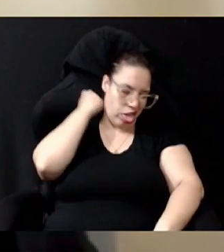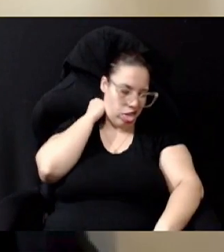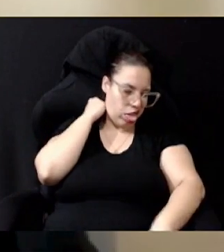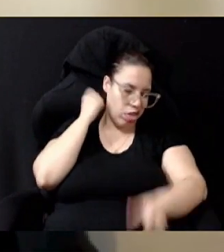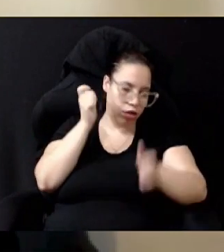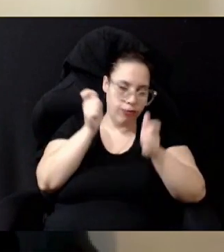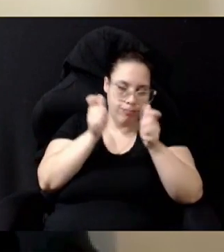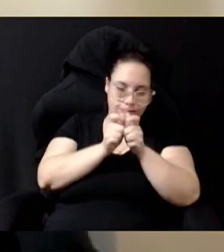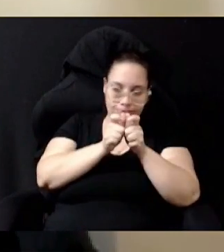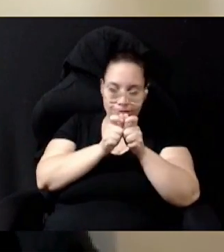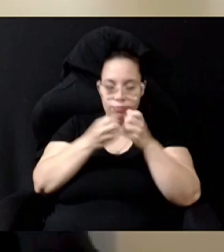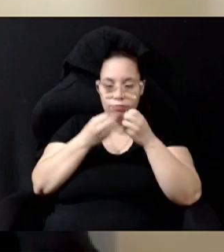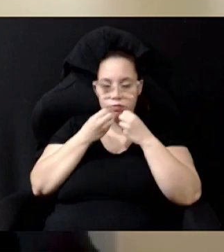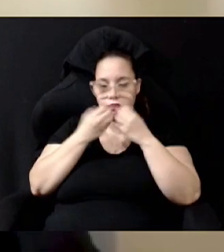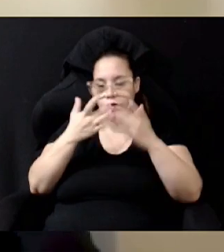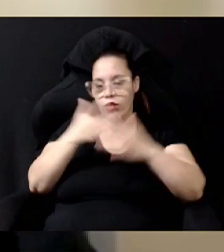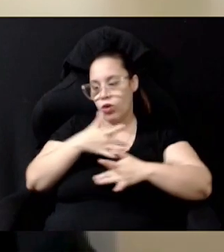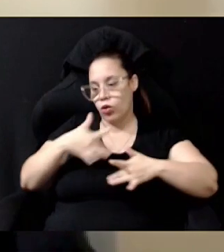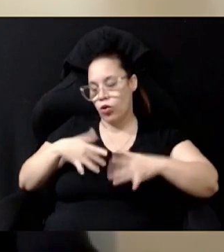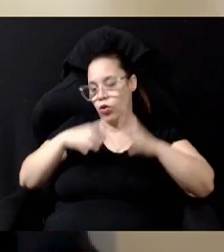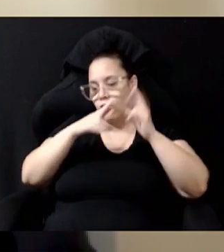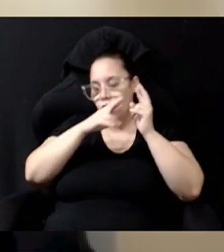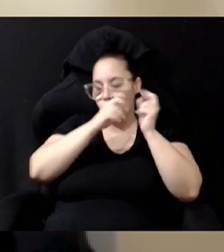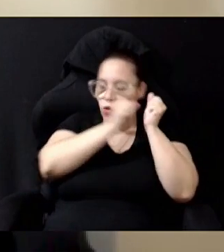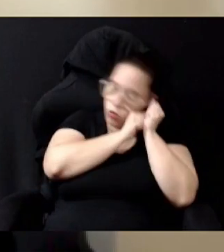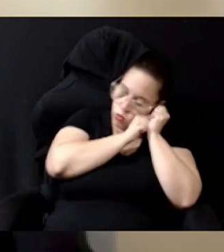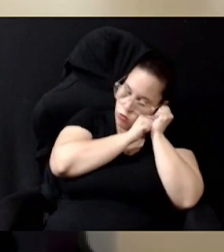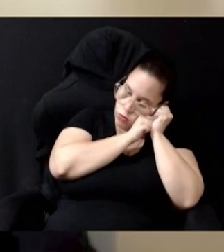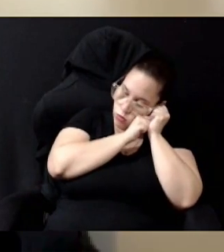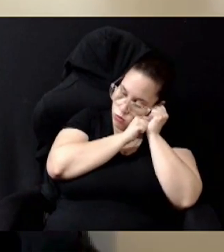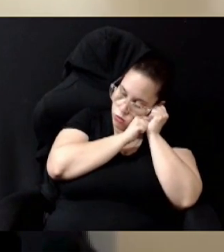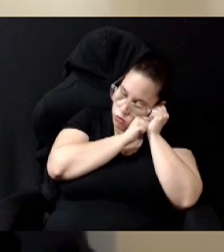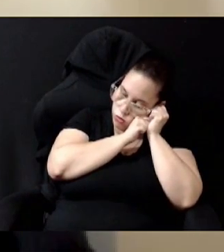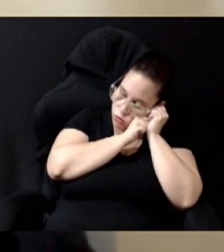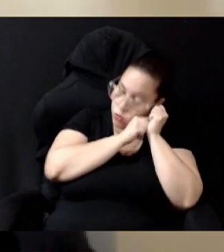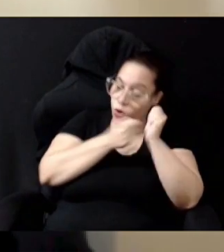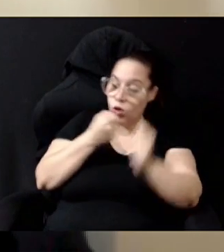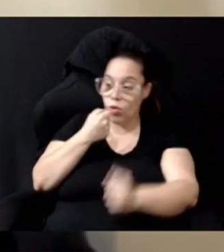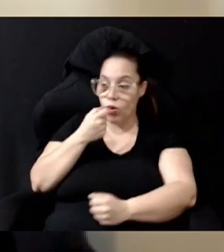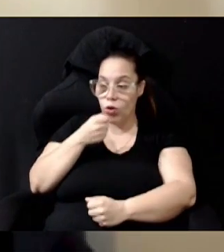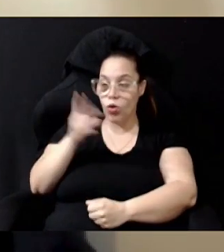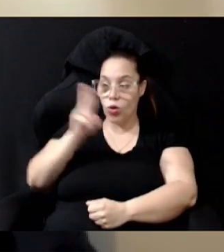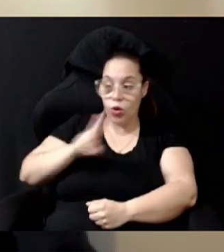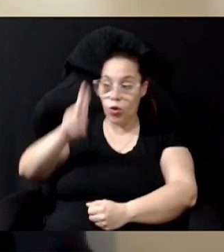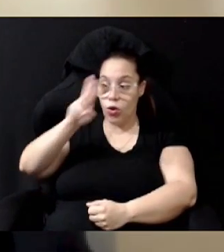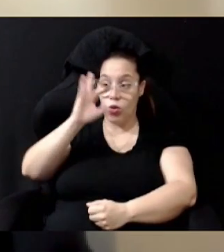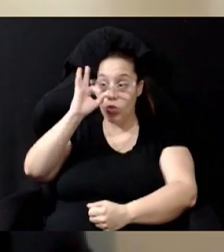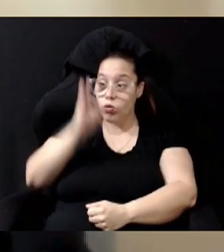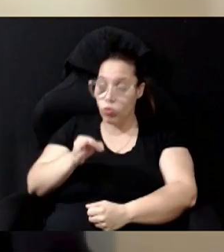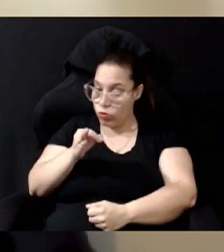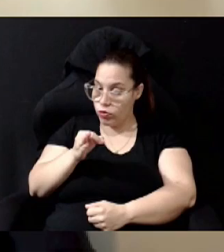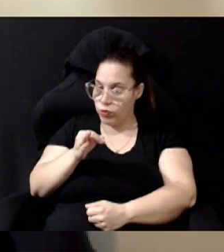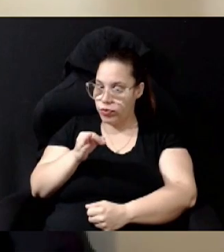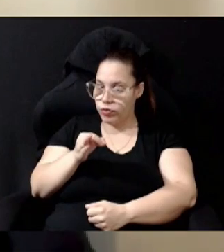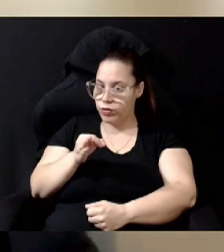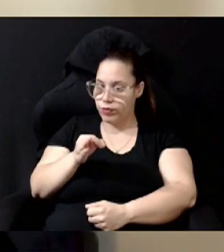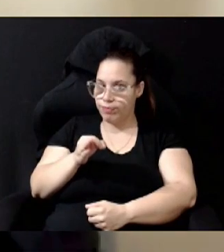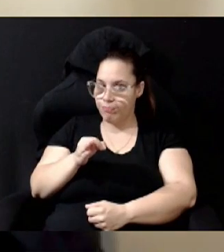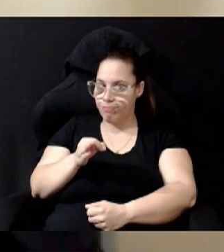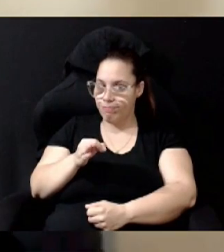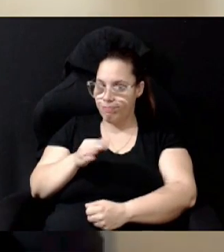boa qualidade de sono e com uso adequado de medicamentos que vão atenuar os sintomas e muitas vezes atenuando os